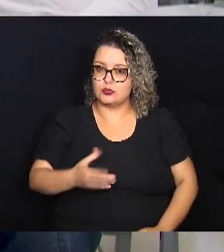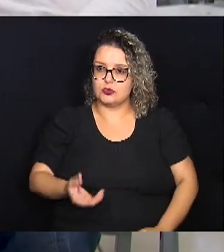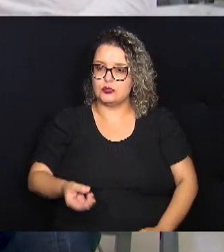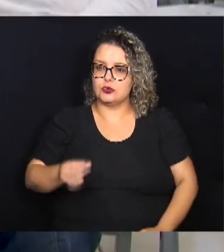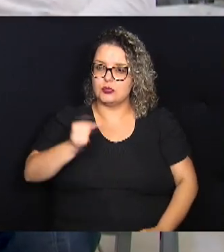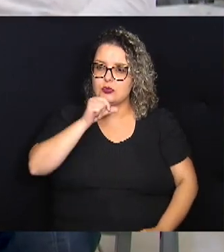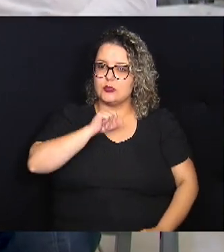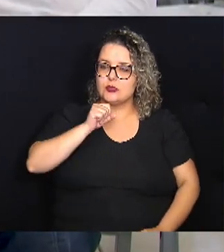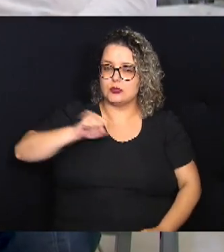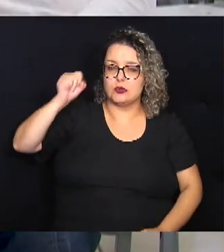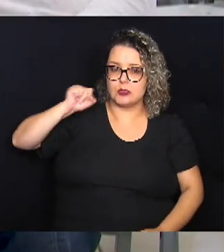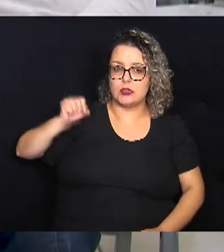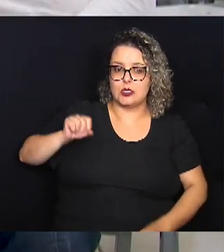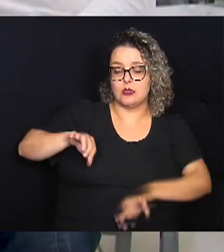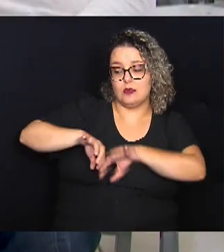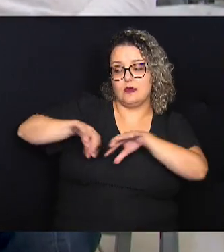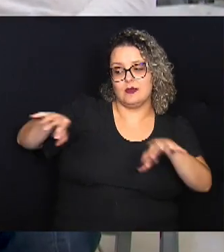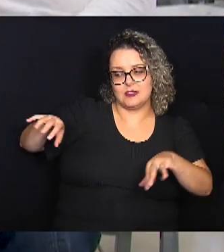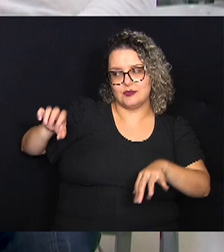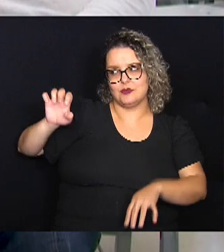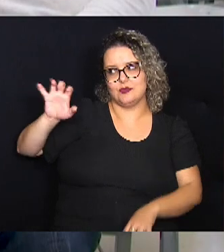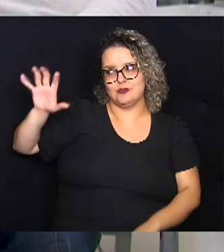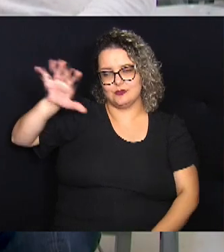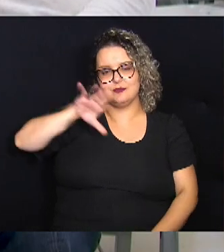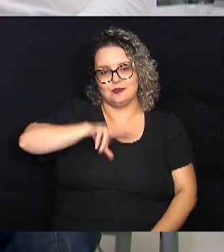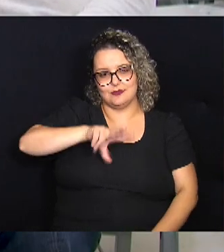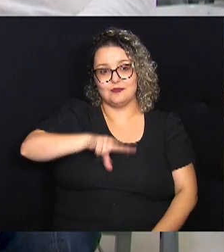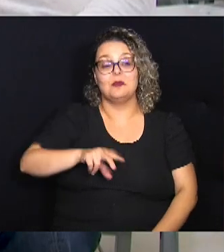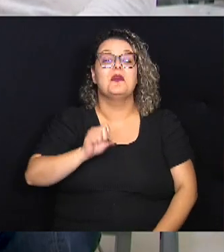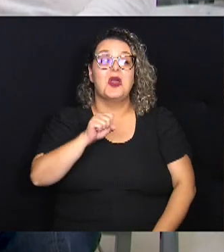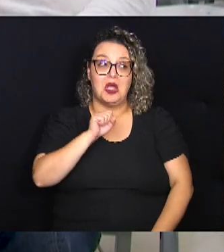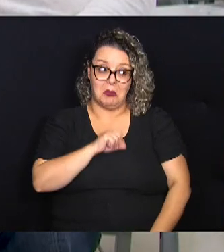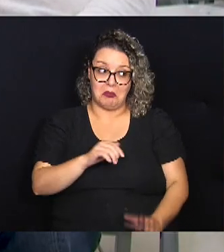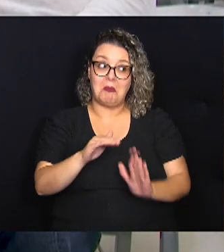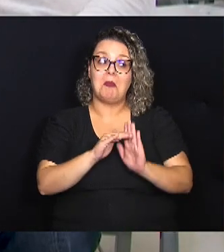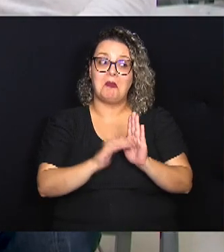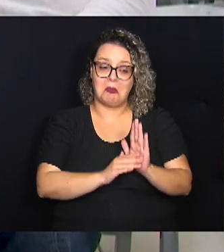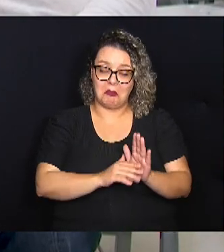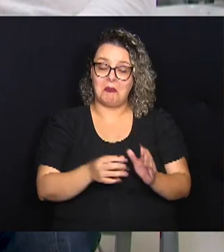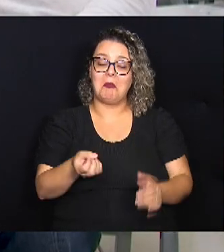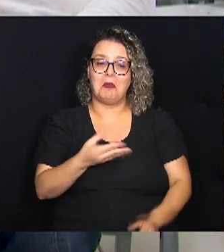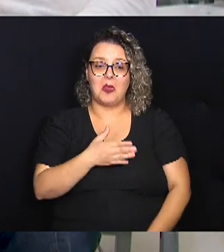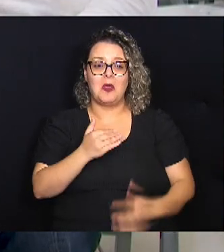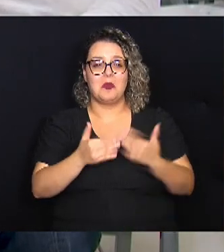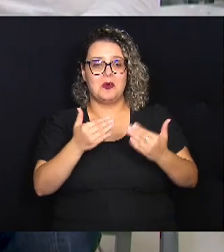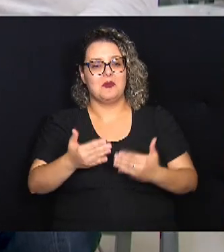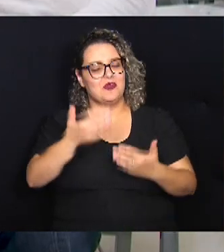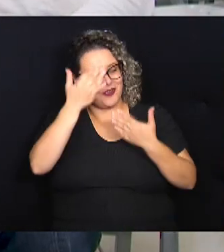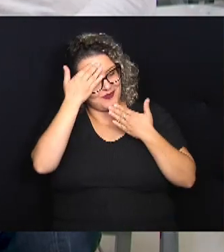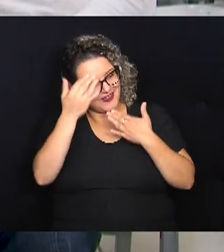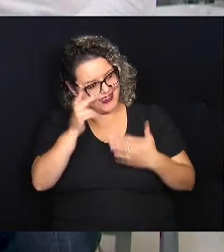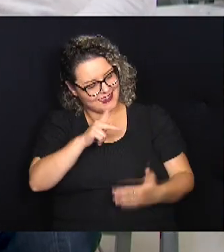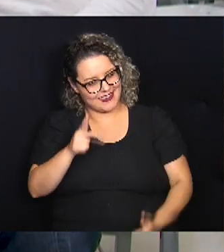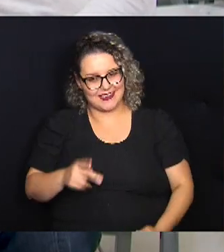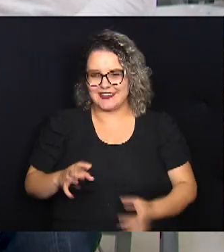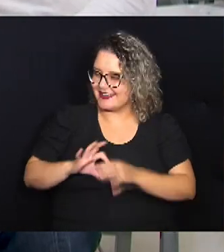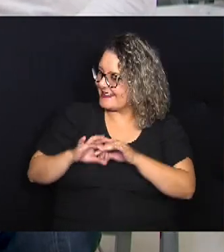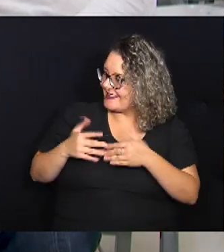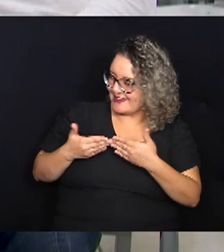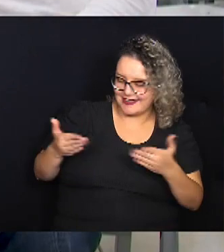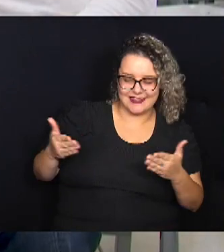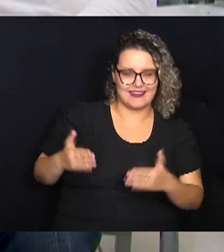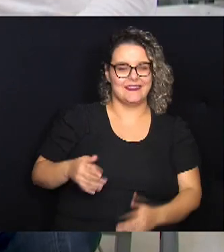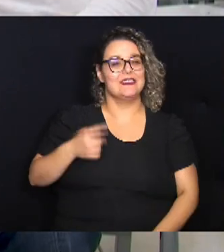europeu moderno. É isso aí, vale um quadro sim, bora produzir. Obrigado, viu, professora? Disponha. É isso